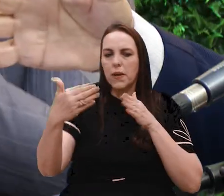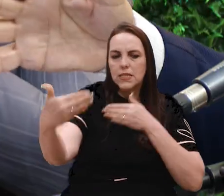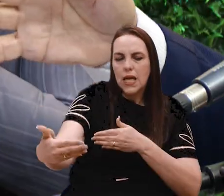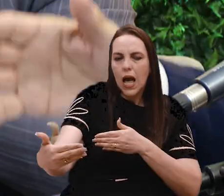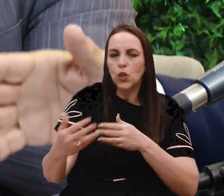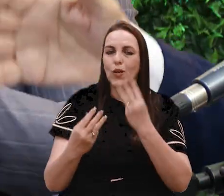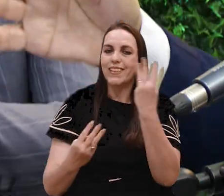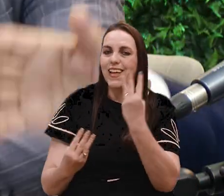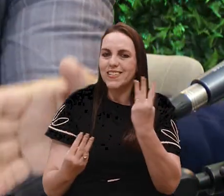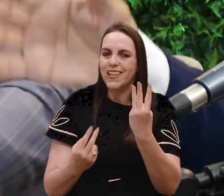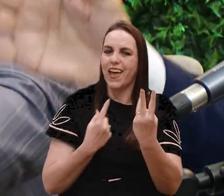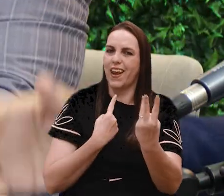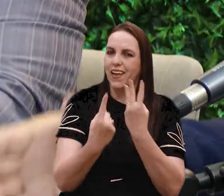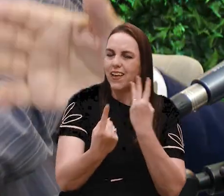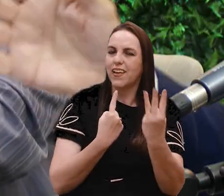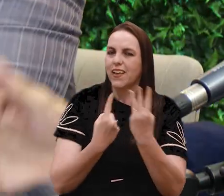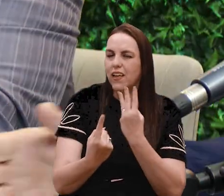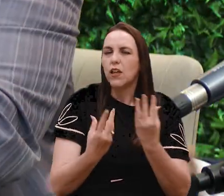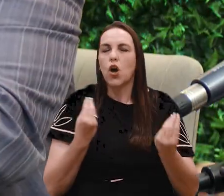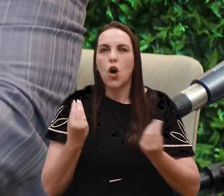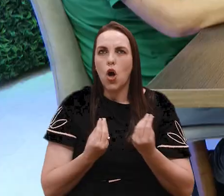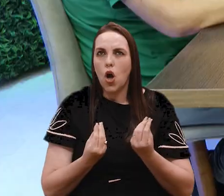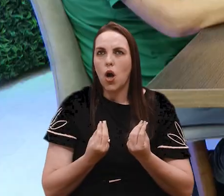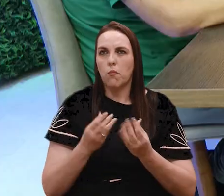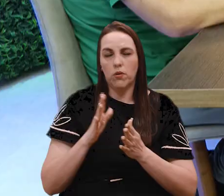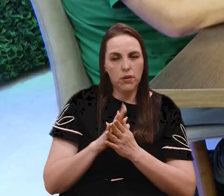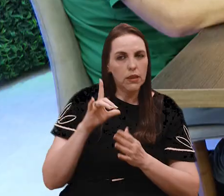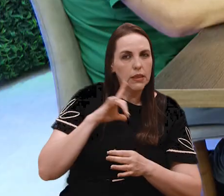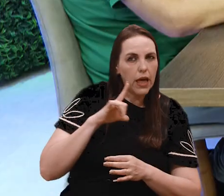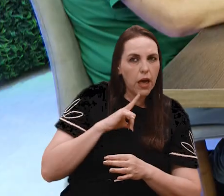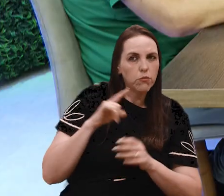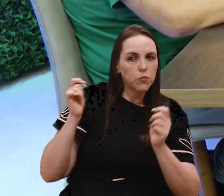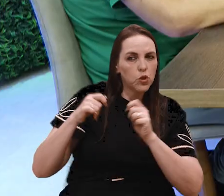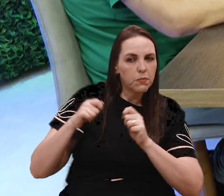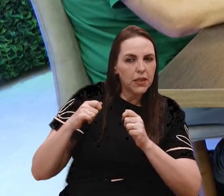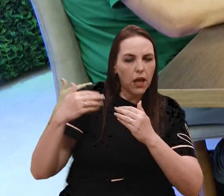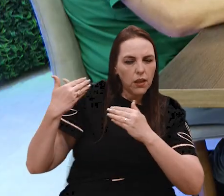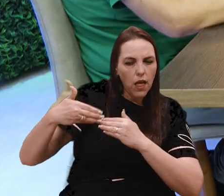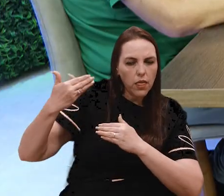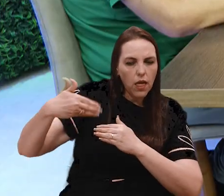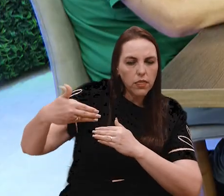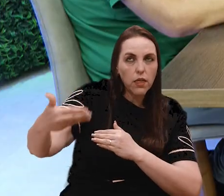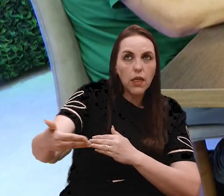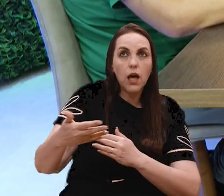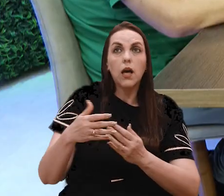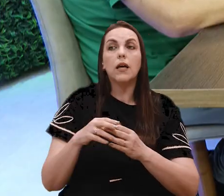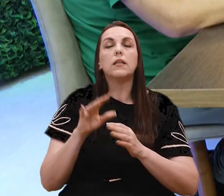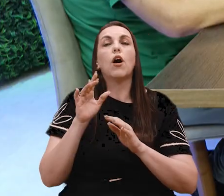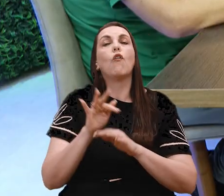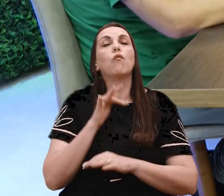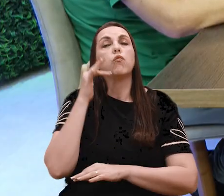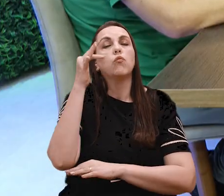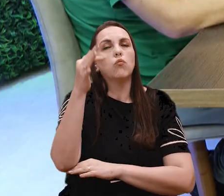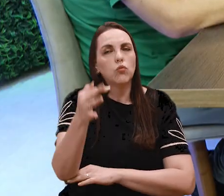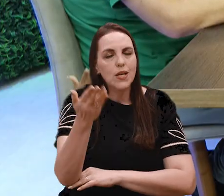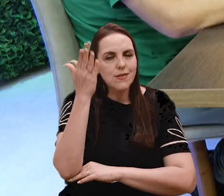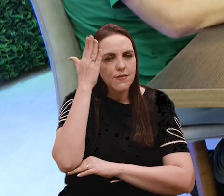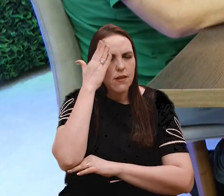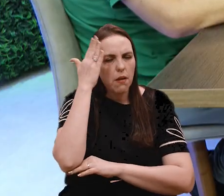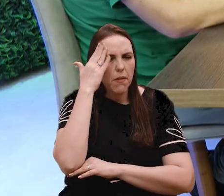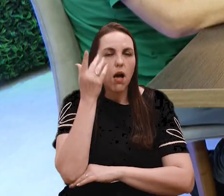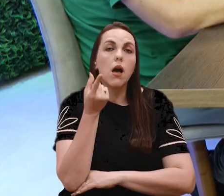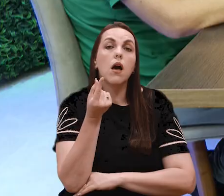que vamos ter obras de arte, equipamentos, né? E só depois disso é que nós vamos saber quanto que custa. Bom,